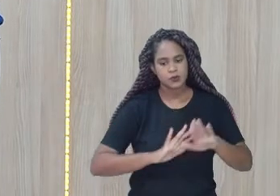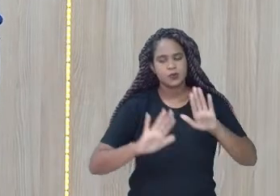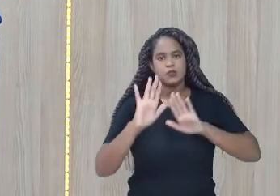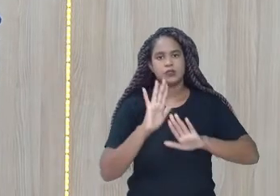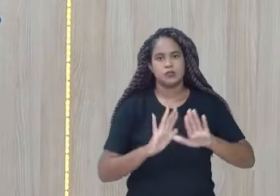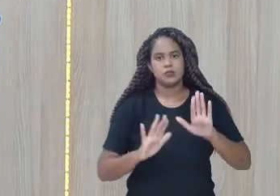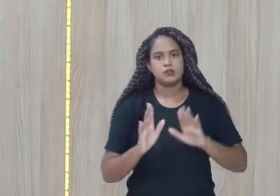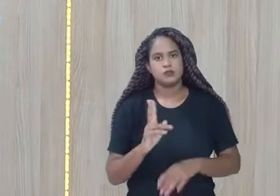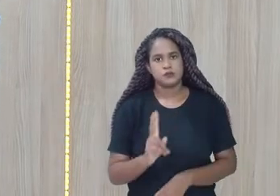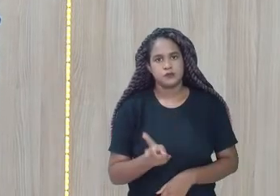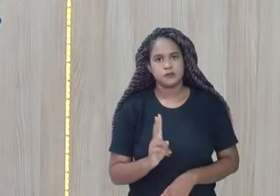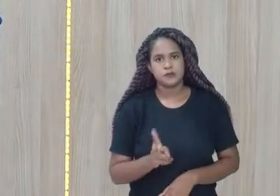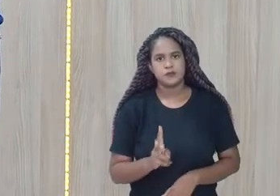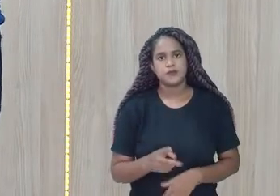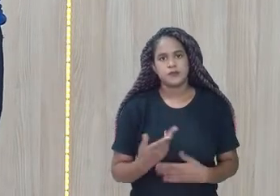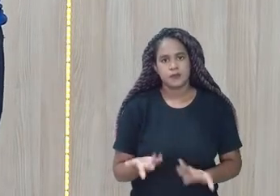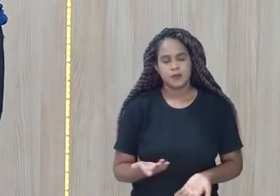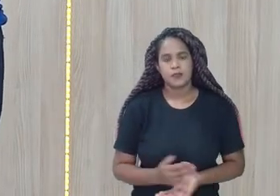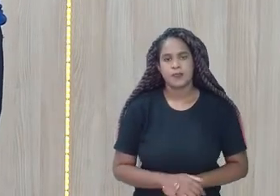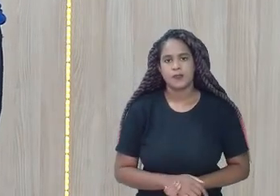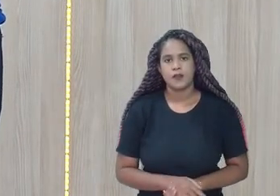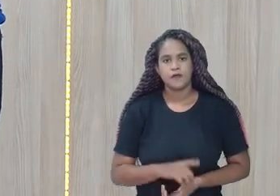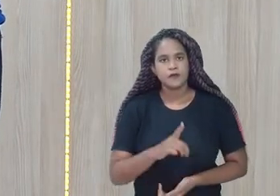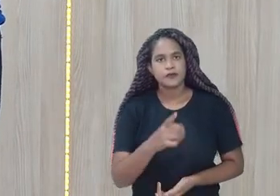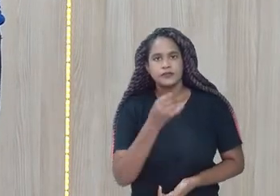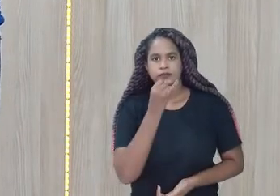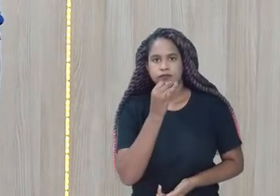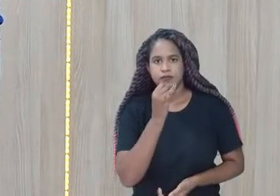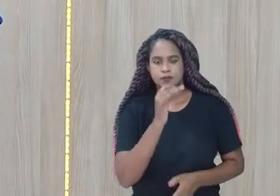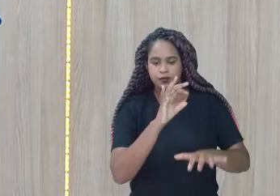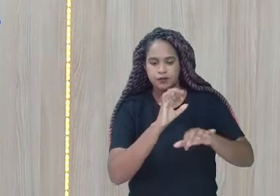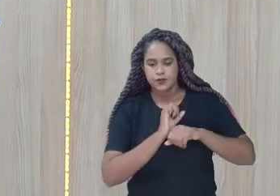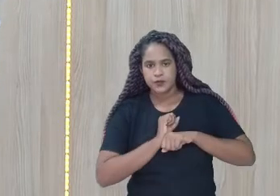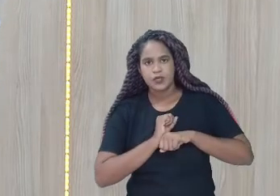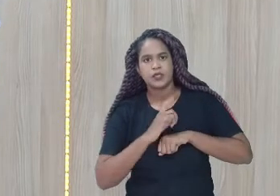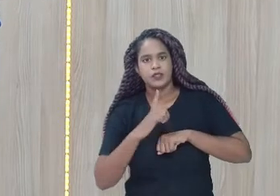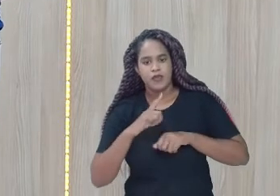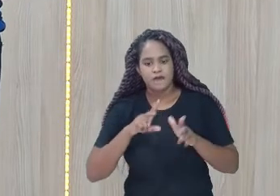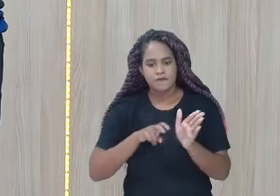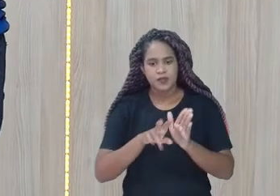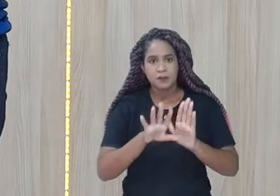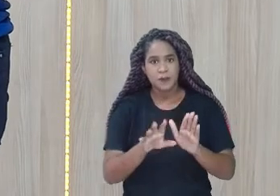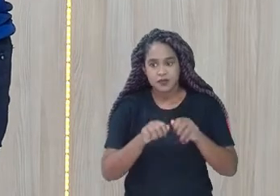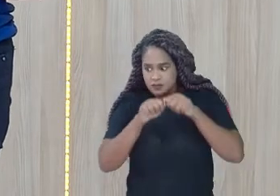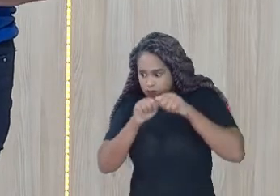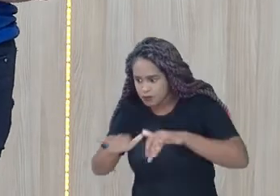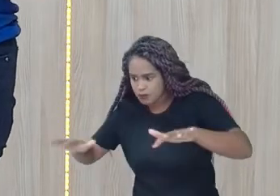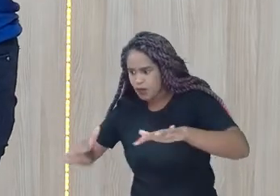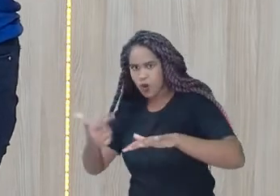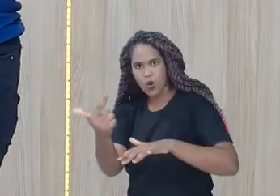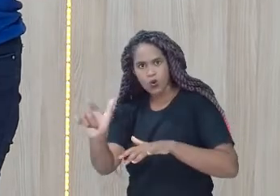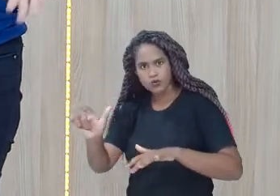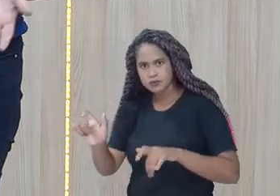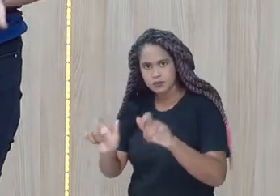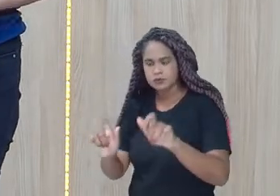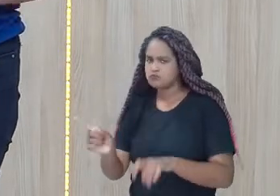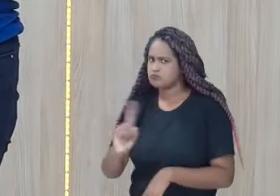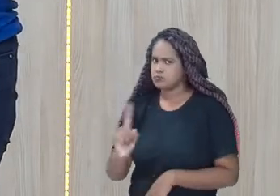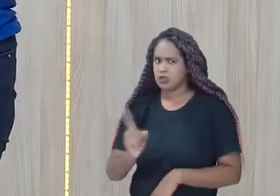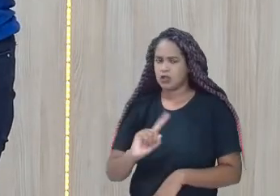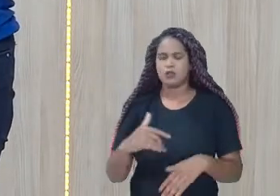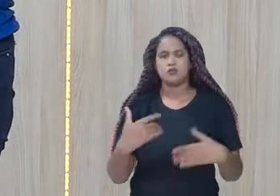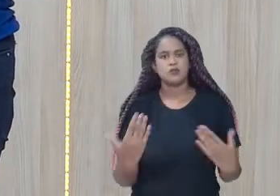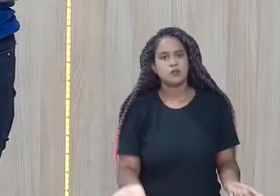que ter, que você foi contaminado, mas não vai estar contaminando outras pessoas. E quem não tem o